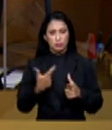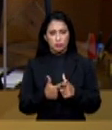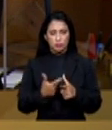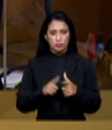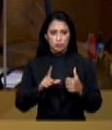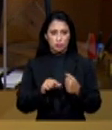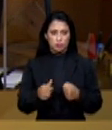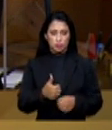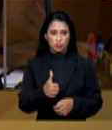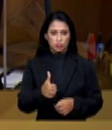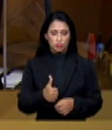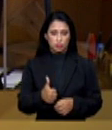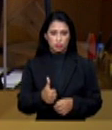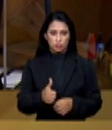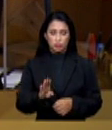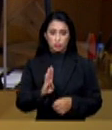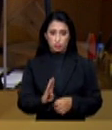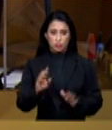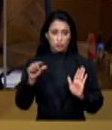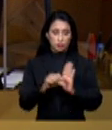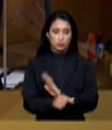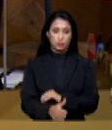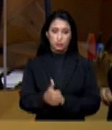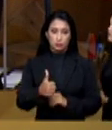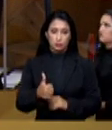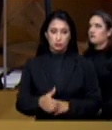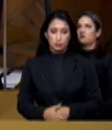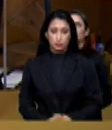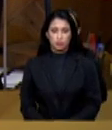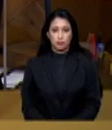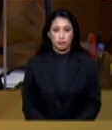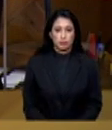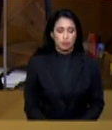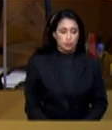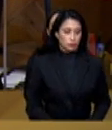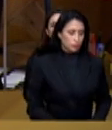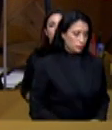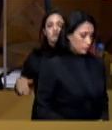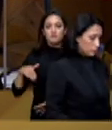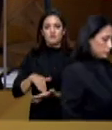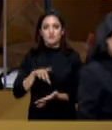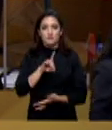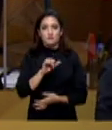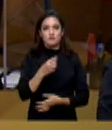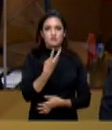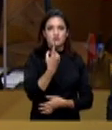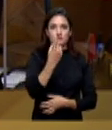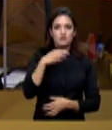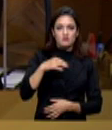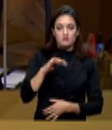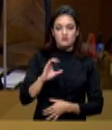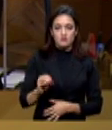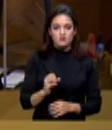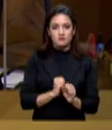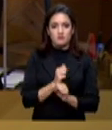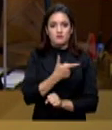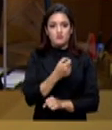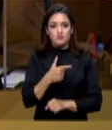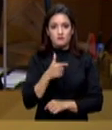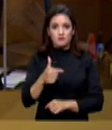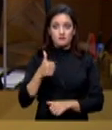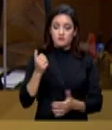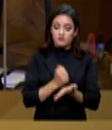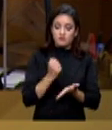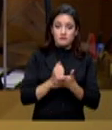bênção do artigo 11 de para prever que até 31 de março de 2022 Esses contratos devem ser modificados para que se